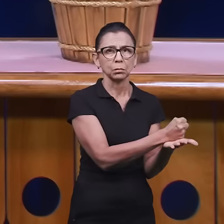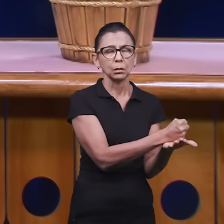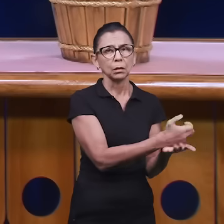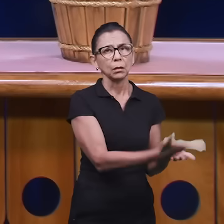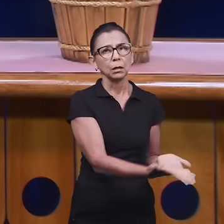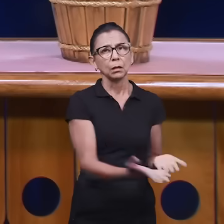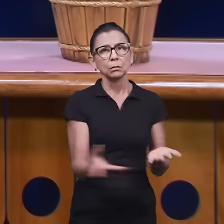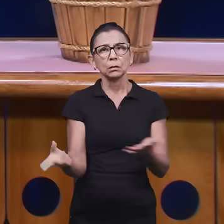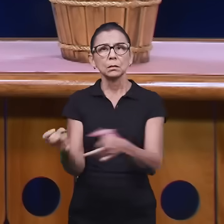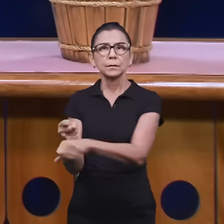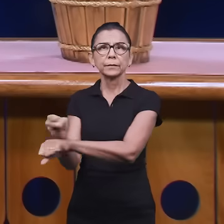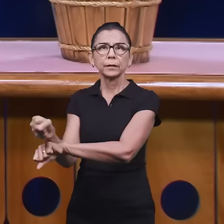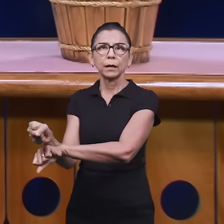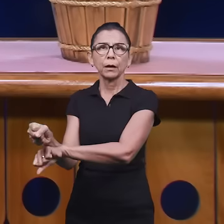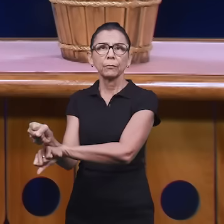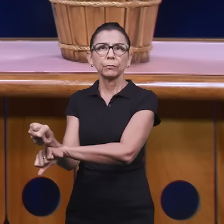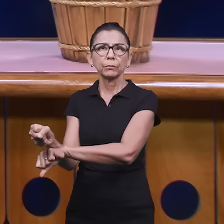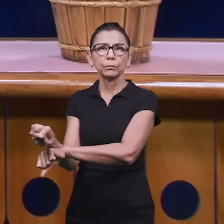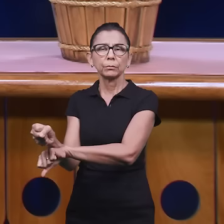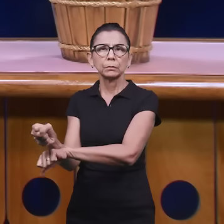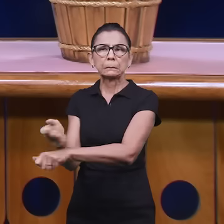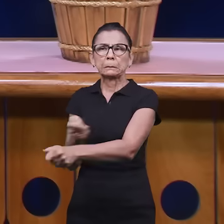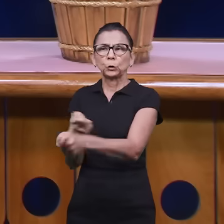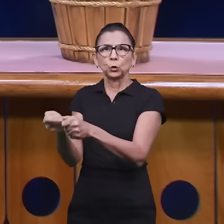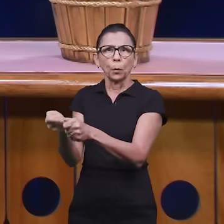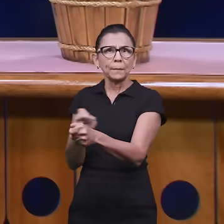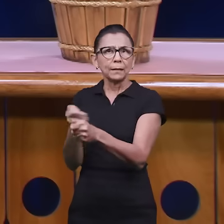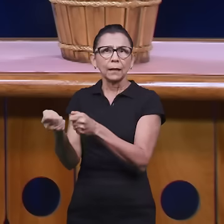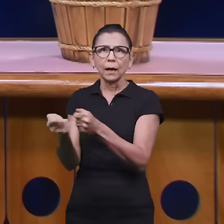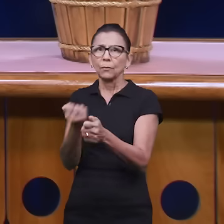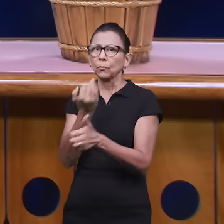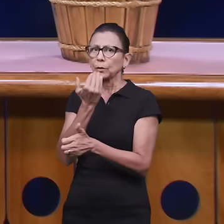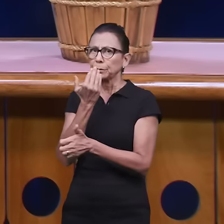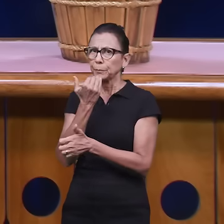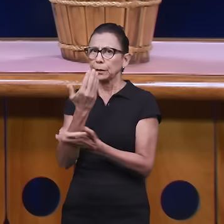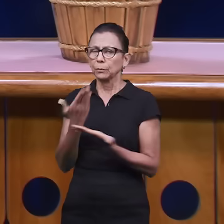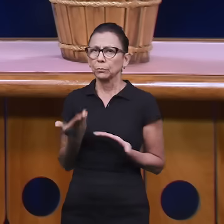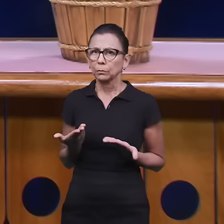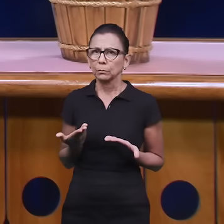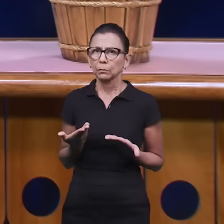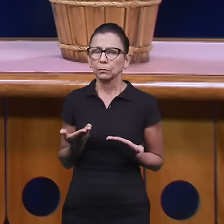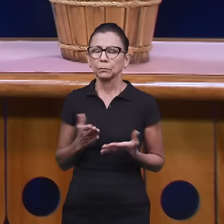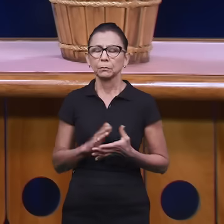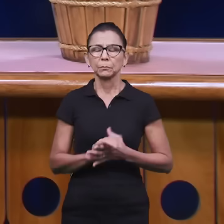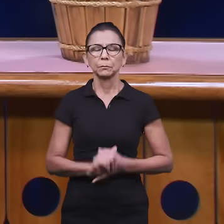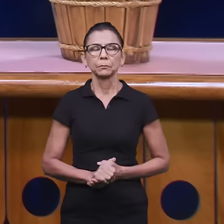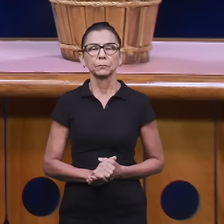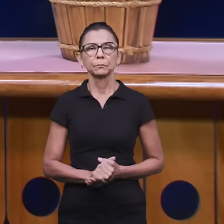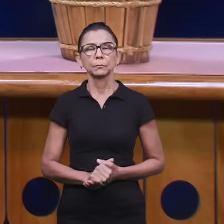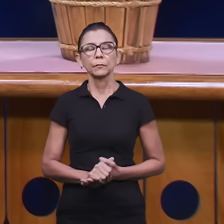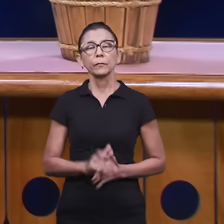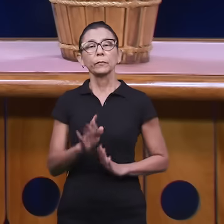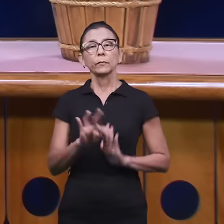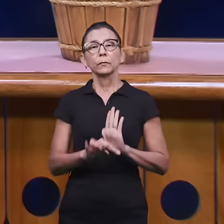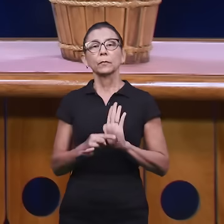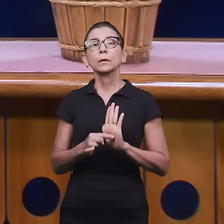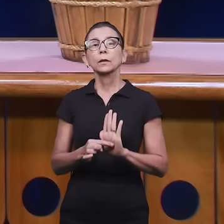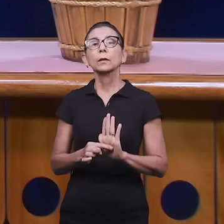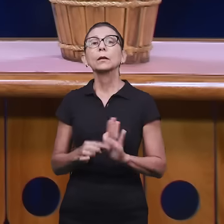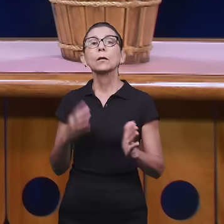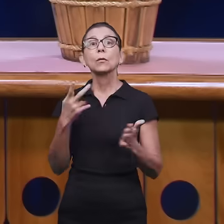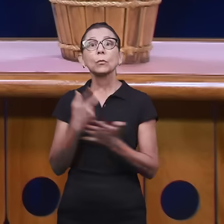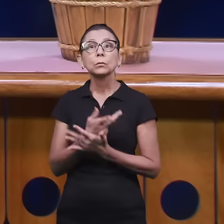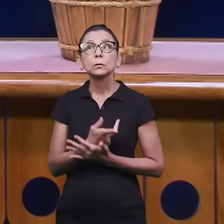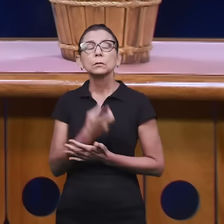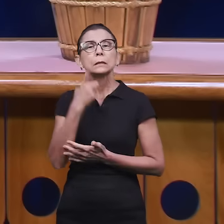povo era escravizado e o domínio era em cima disso. O texto mostra